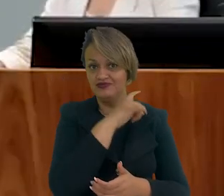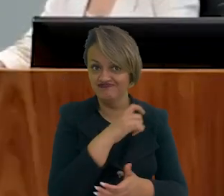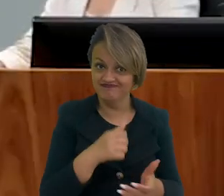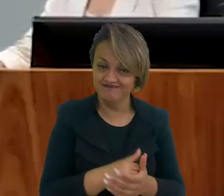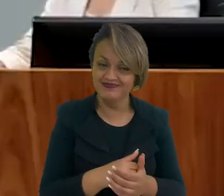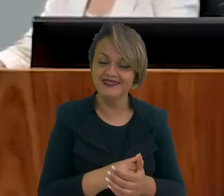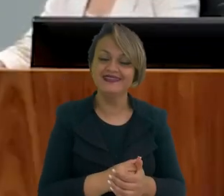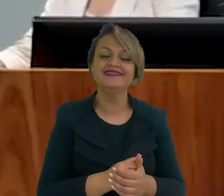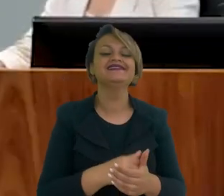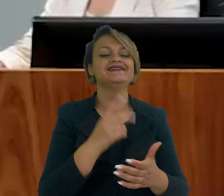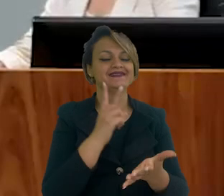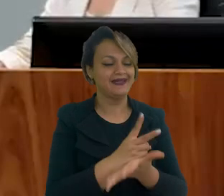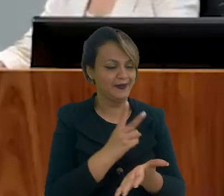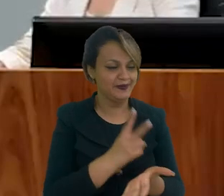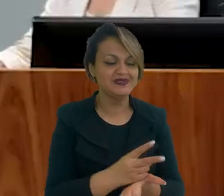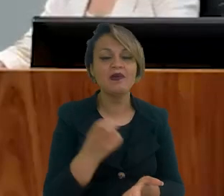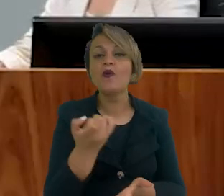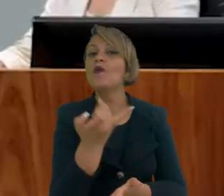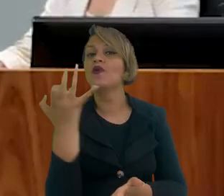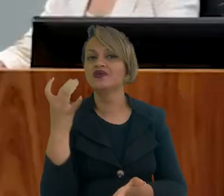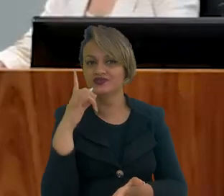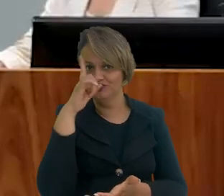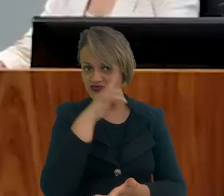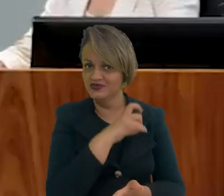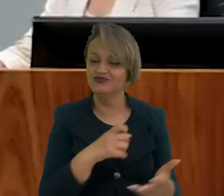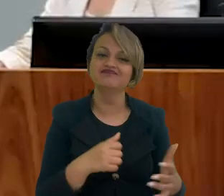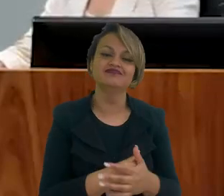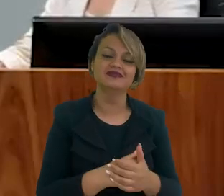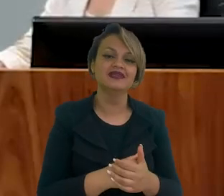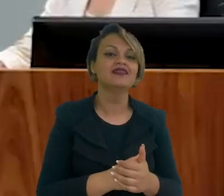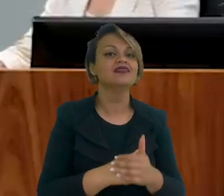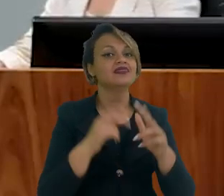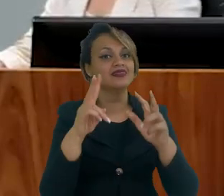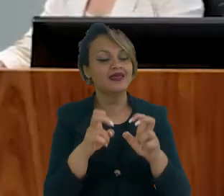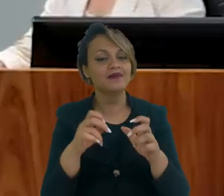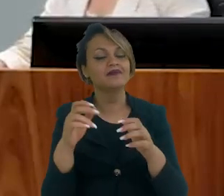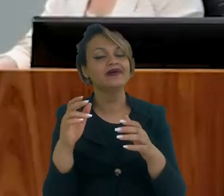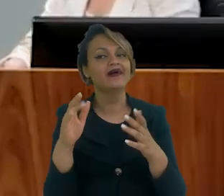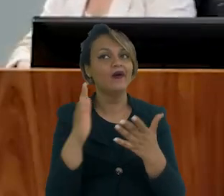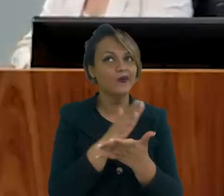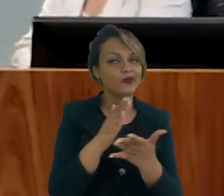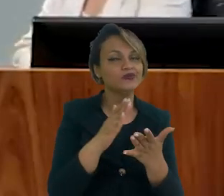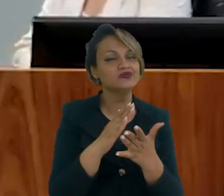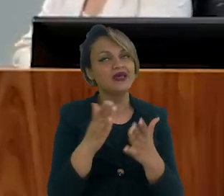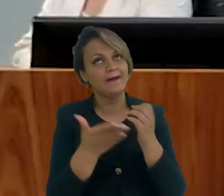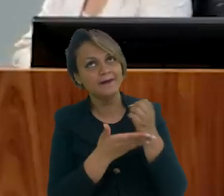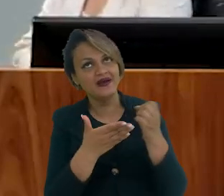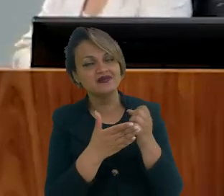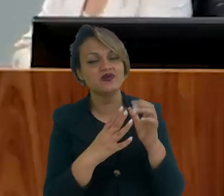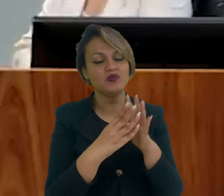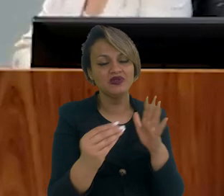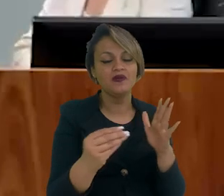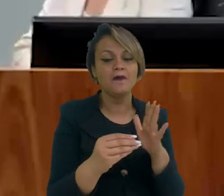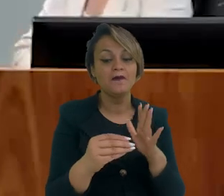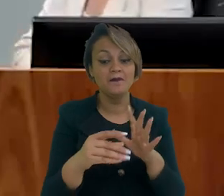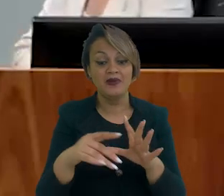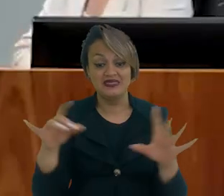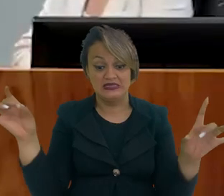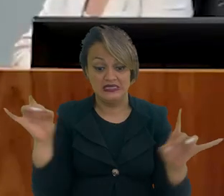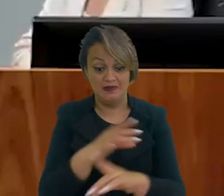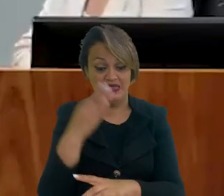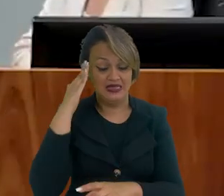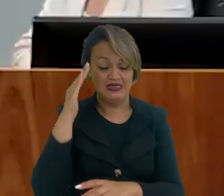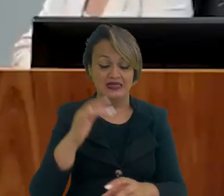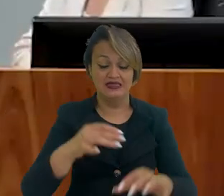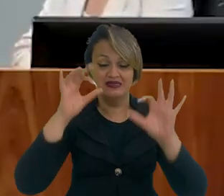A quantificação sempre foi um tormento sempre foi um tormento eu acho que aqui nós podemos ter alguns